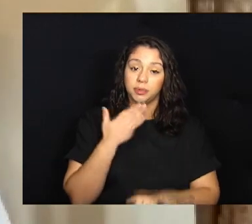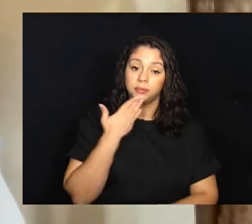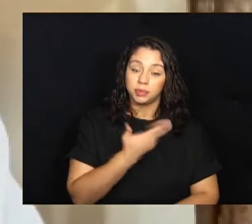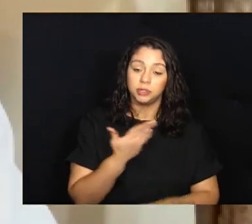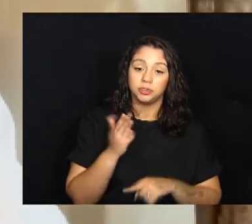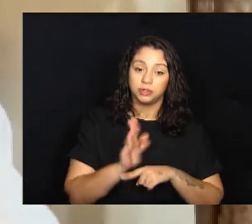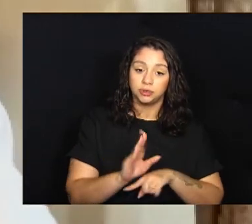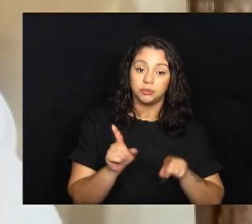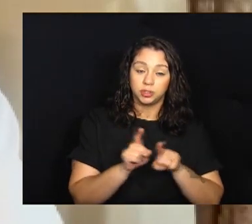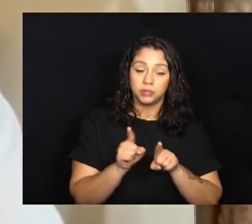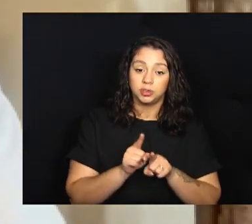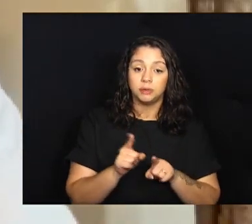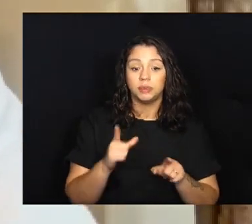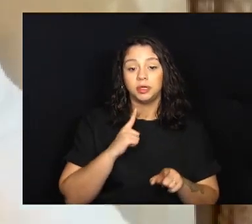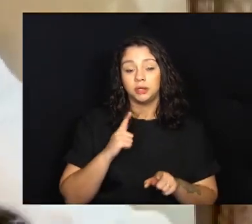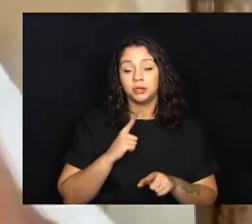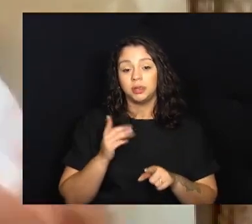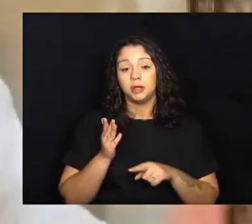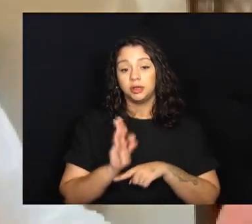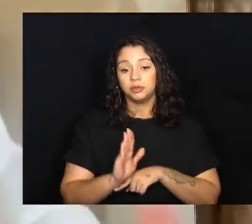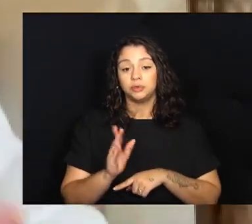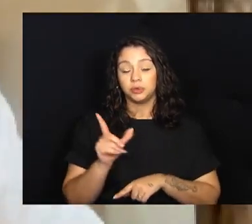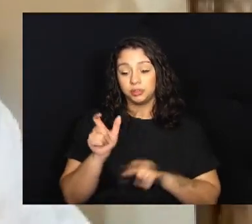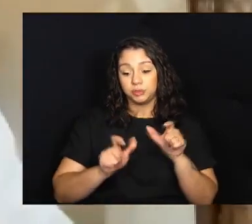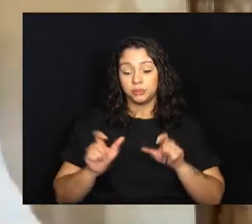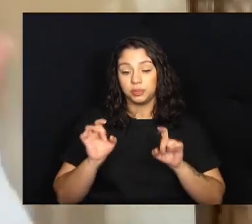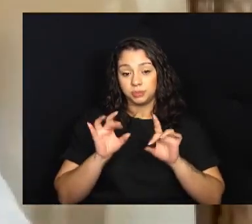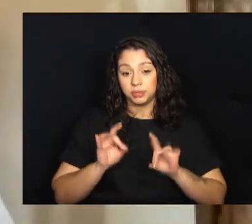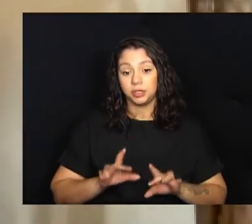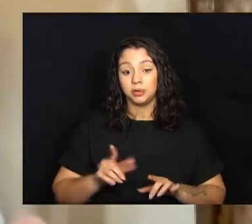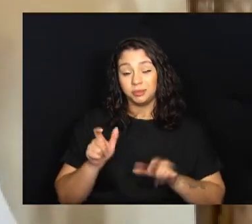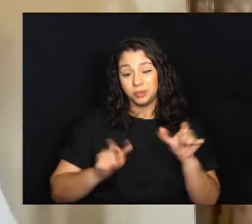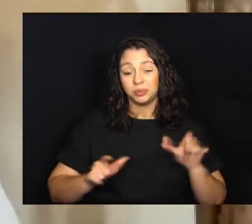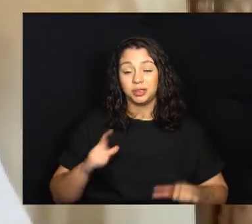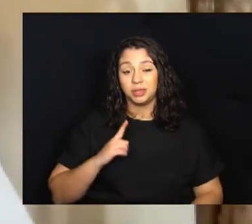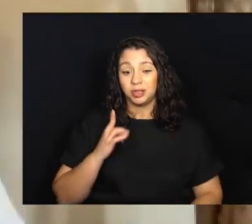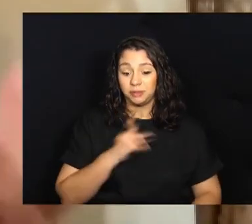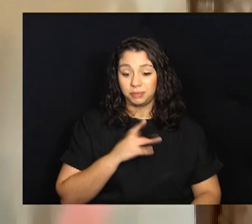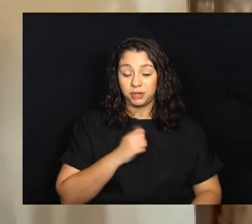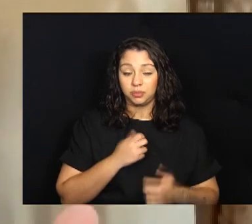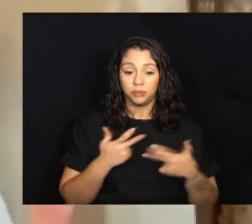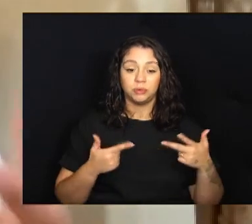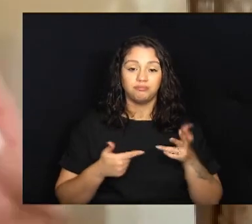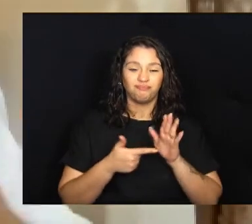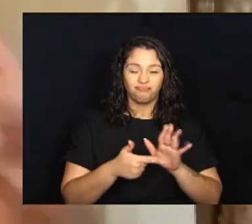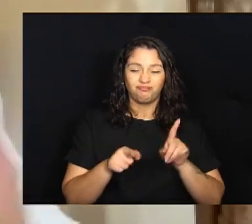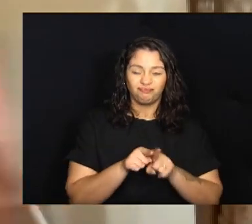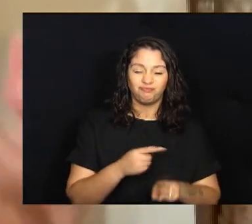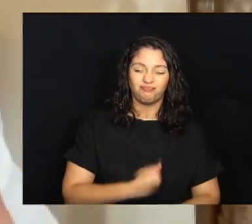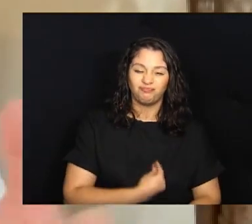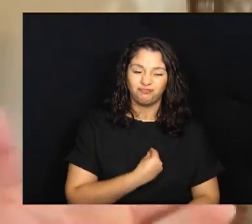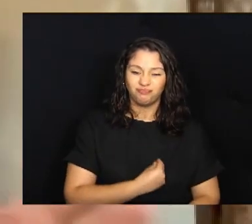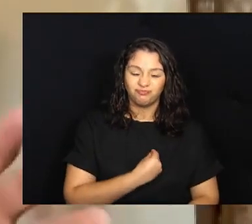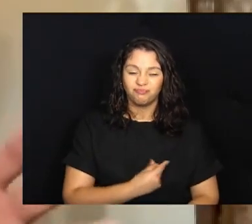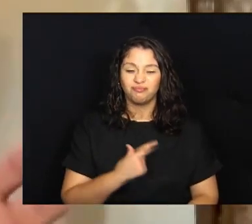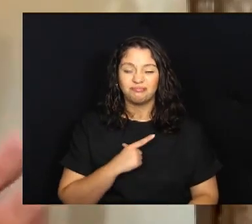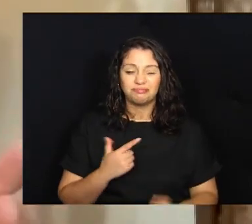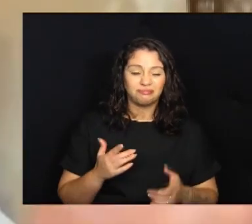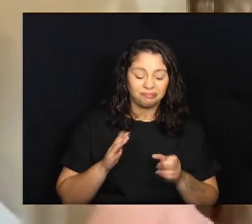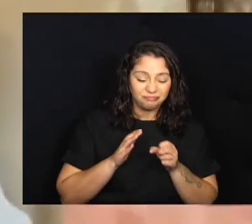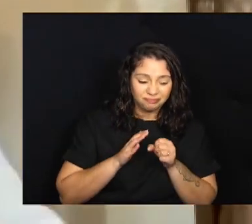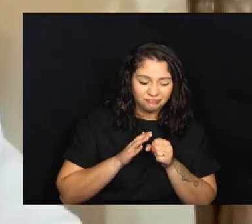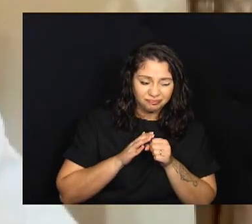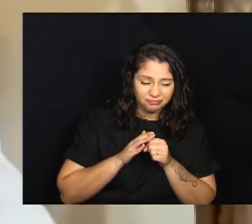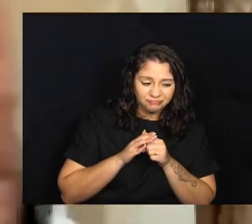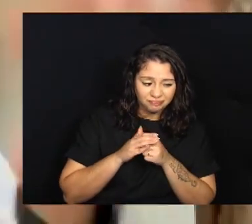e contando com a ajuda de um especialista, né? Tem muita gente que tem medo ainda de expor o que está passando, o que está vivendo, fica ali isolado e o tempo